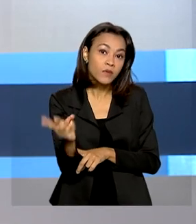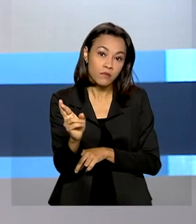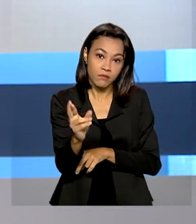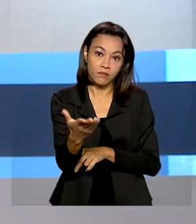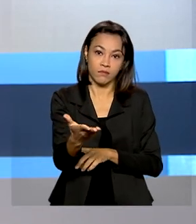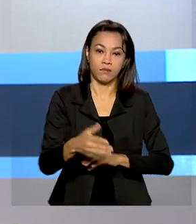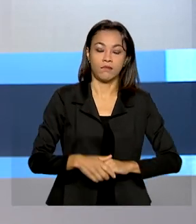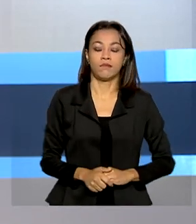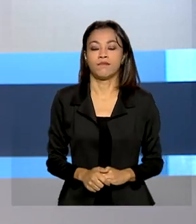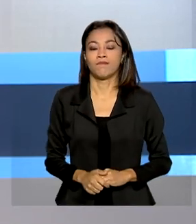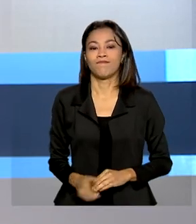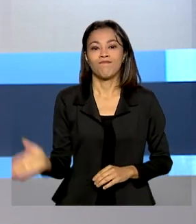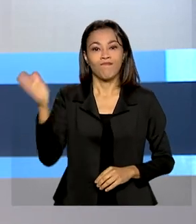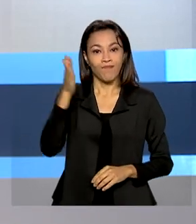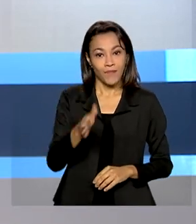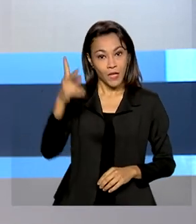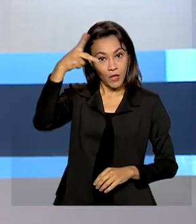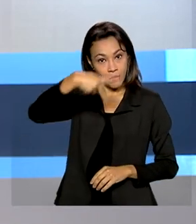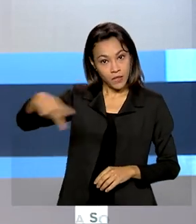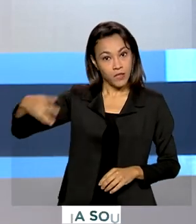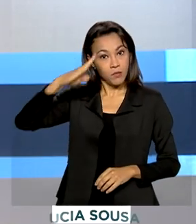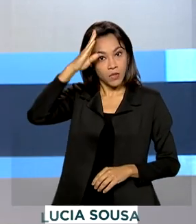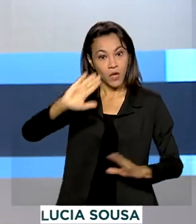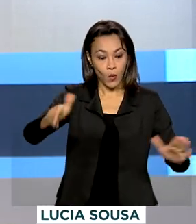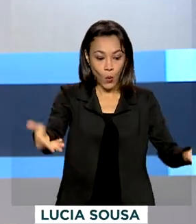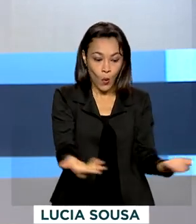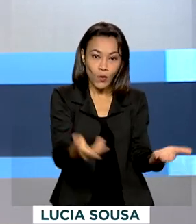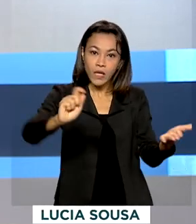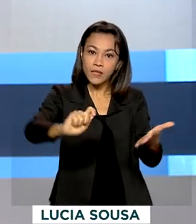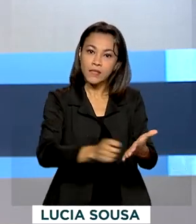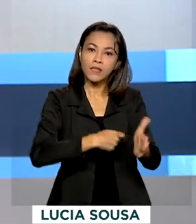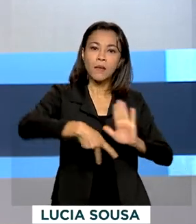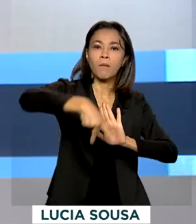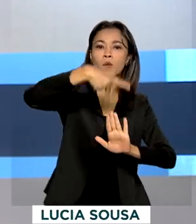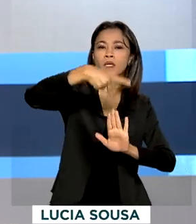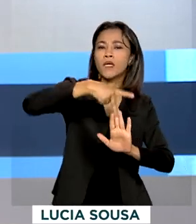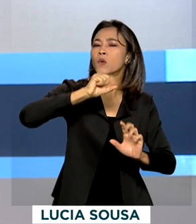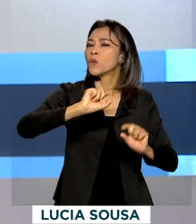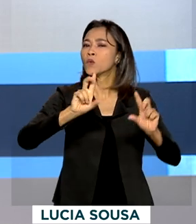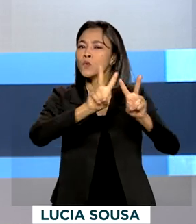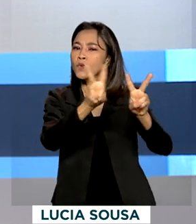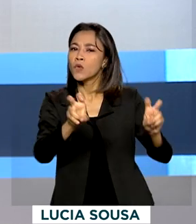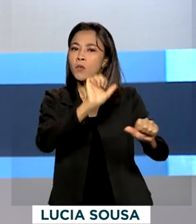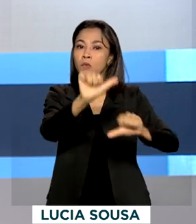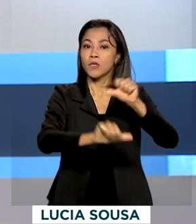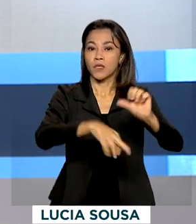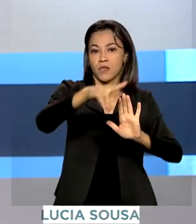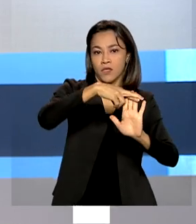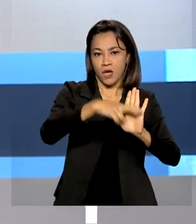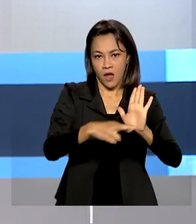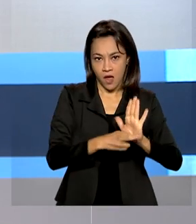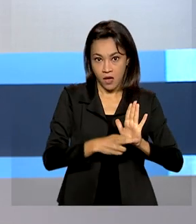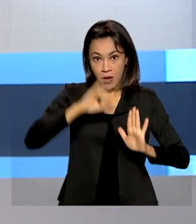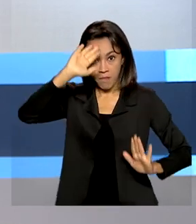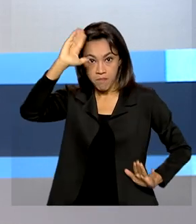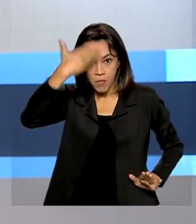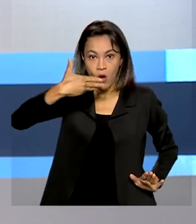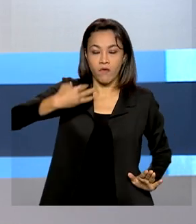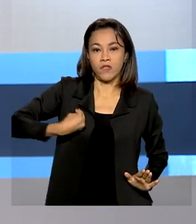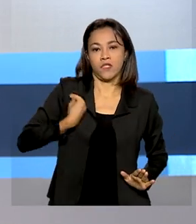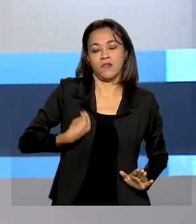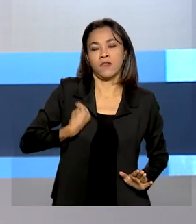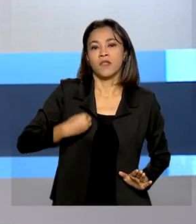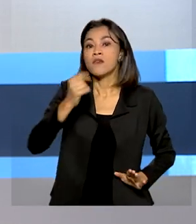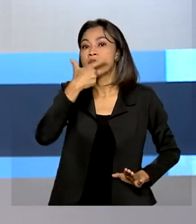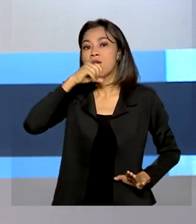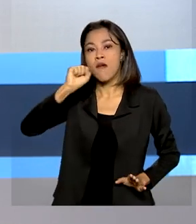E o presidente Jair Bolsonaro assina hoje a portaria que modifica as regras para a realização da prova de vida para aposentados e